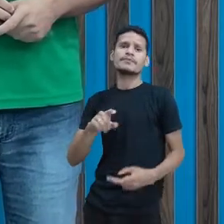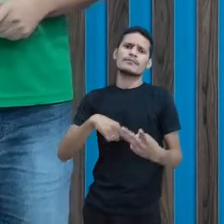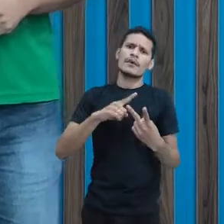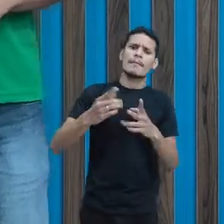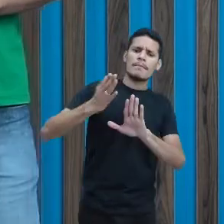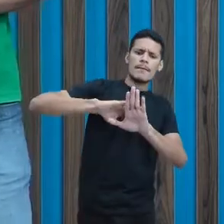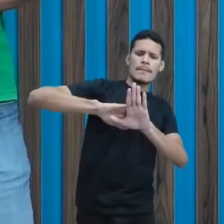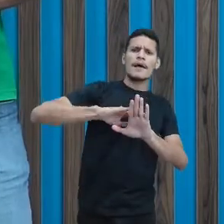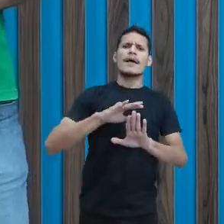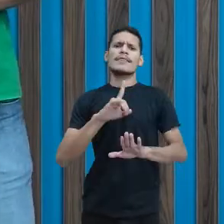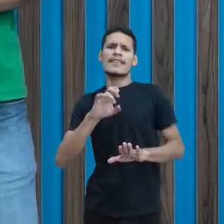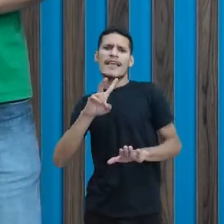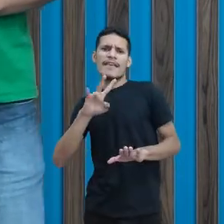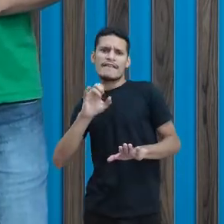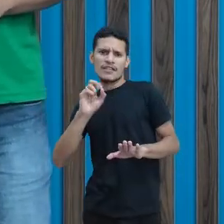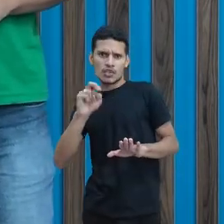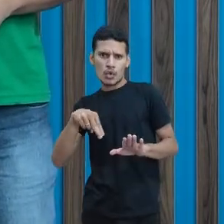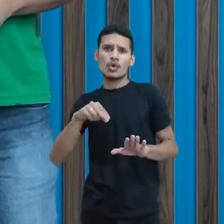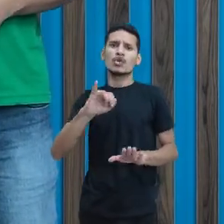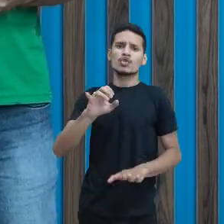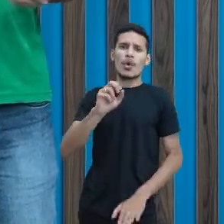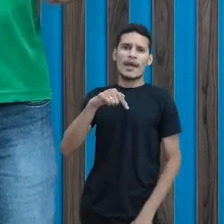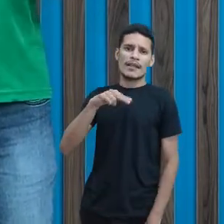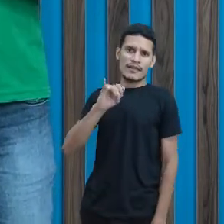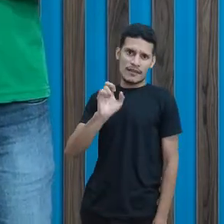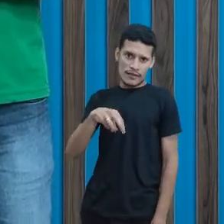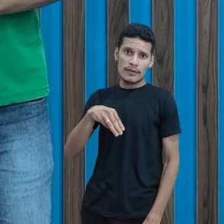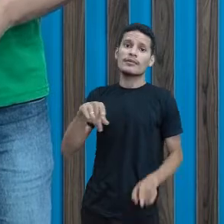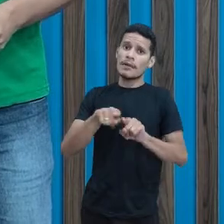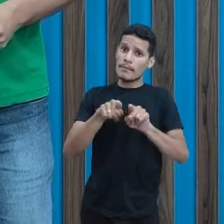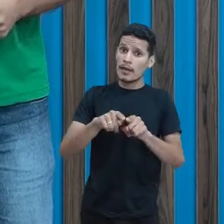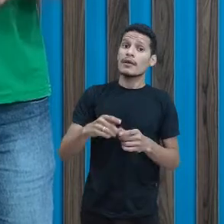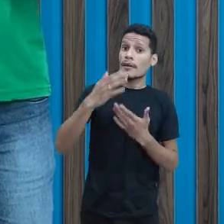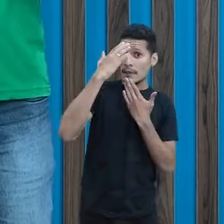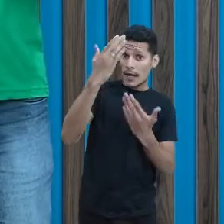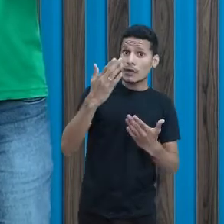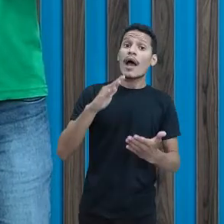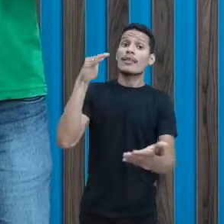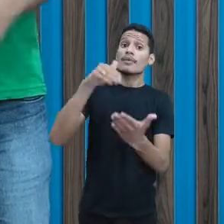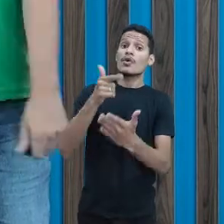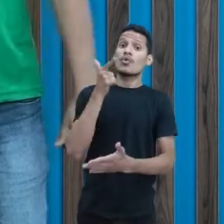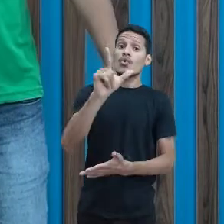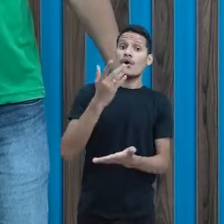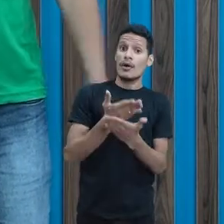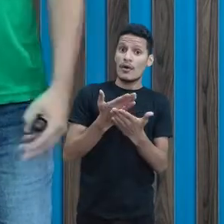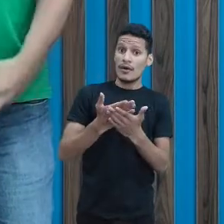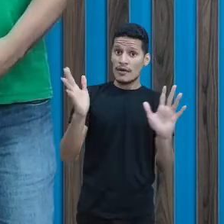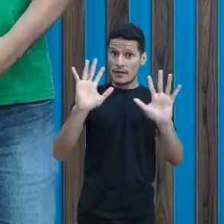Joaquim, que está aqui na equipe aqui conosco. Obrigado aí também. Então, até a próxima aula, gente. Valeu!